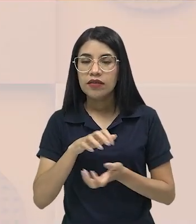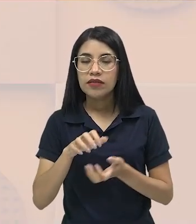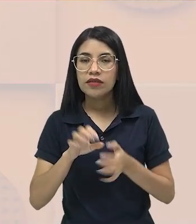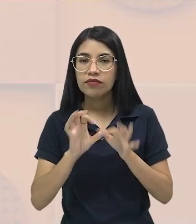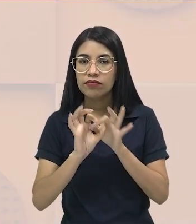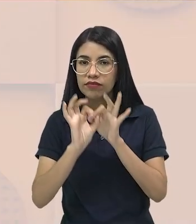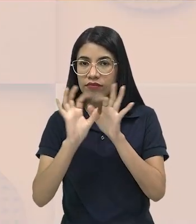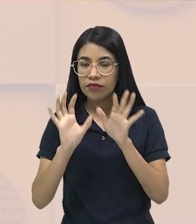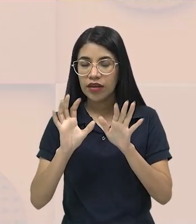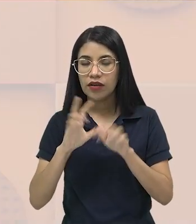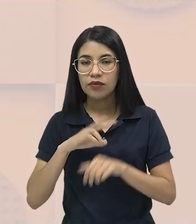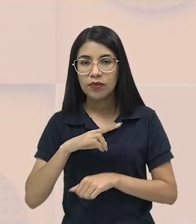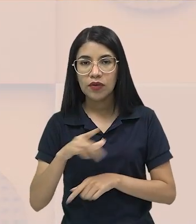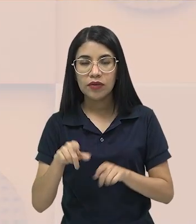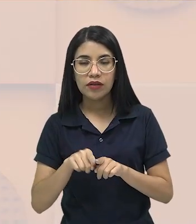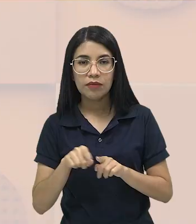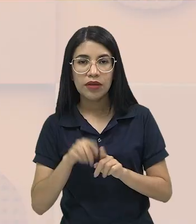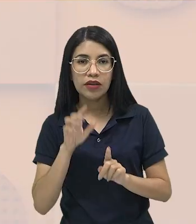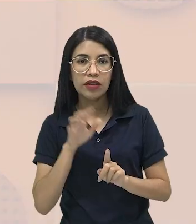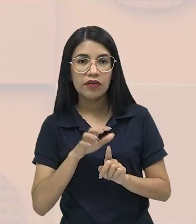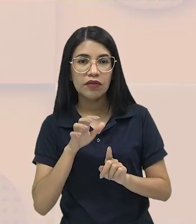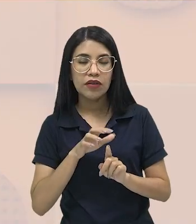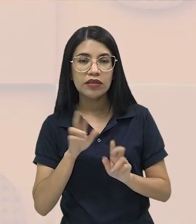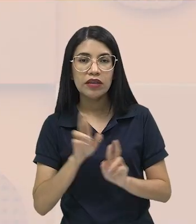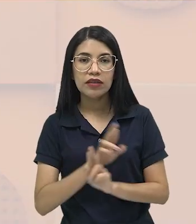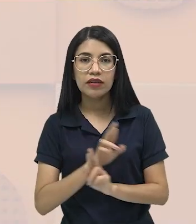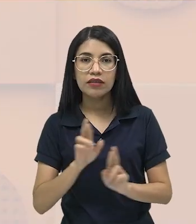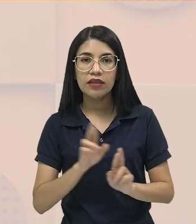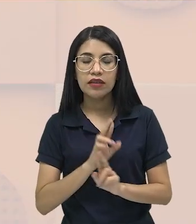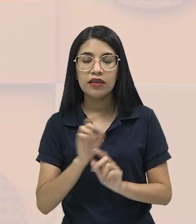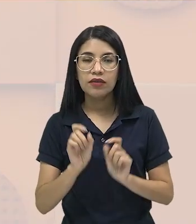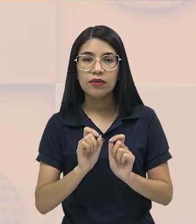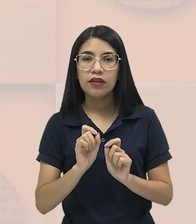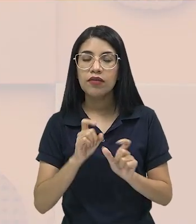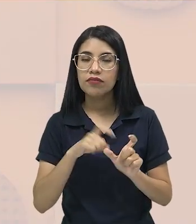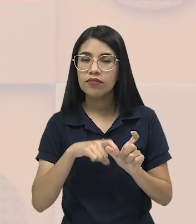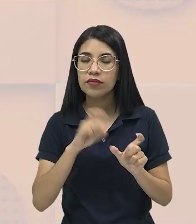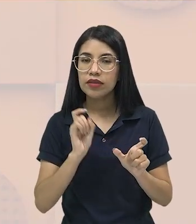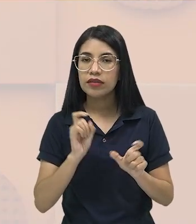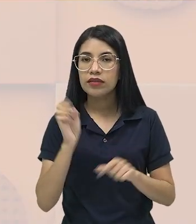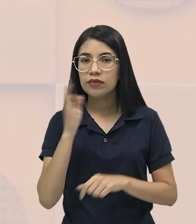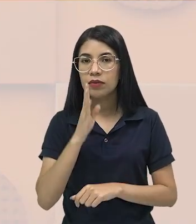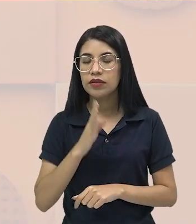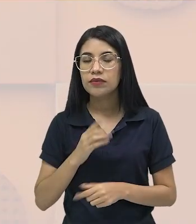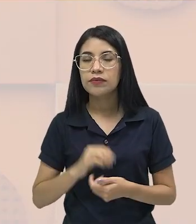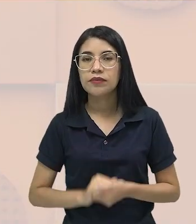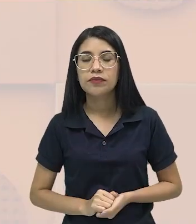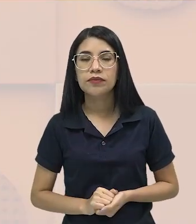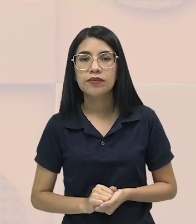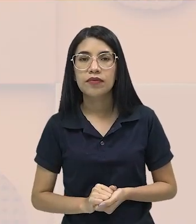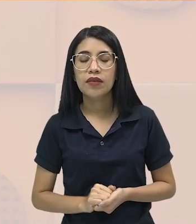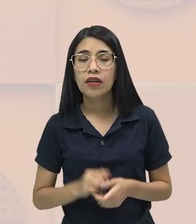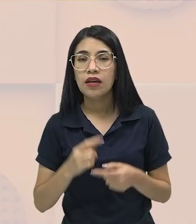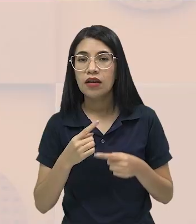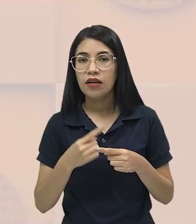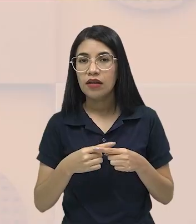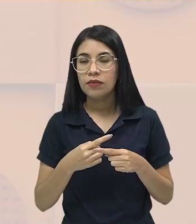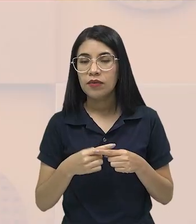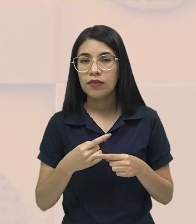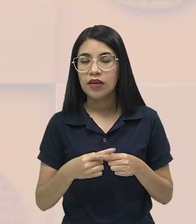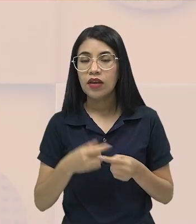Porto tem mais uma influência que vai estar relacionada ao processo de independência do Brasil. Sabe por quê? Porque